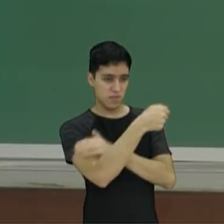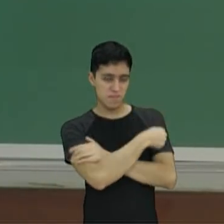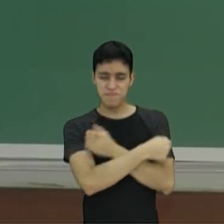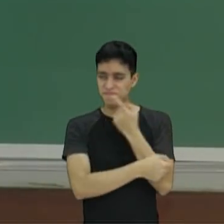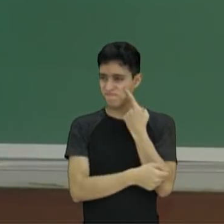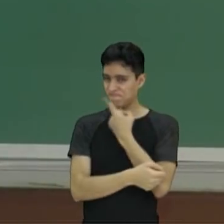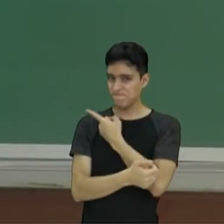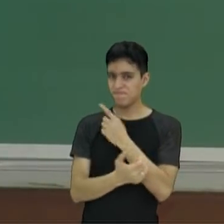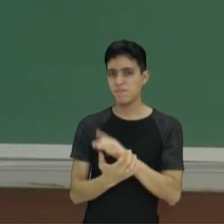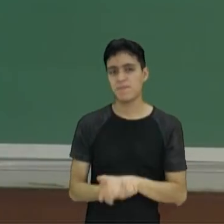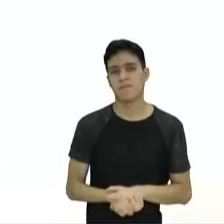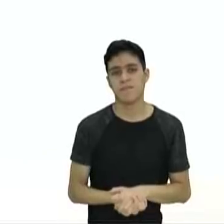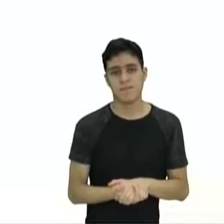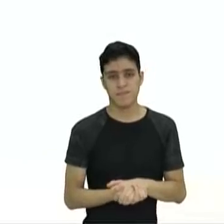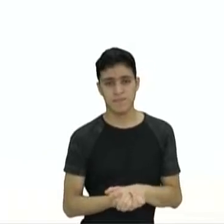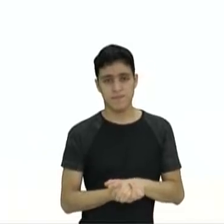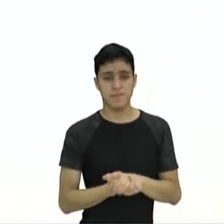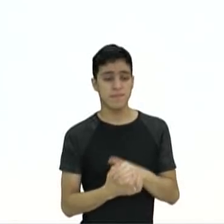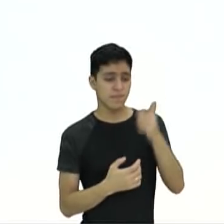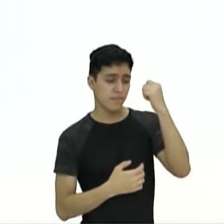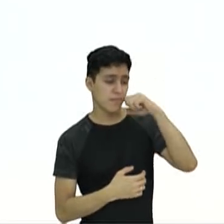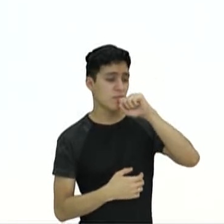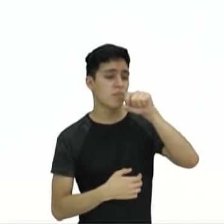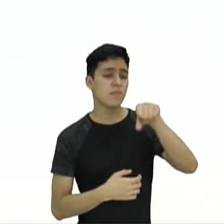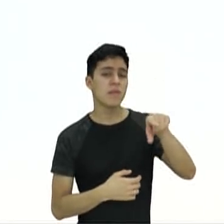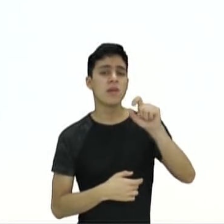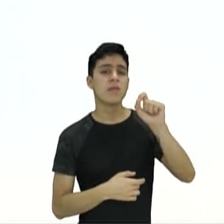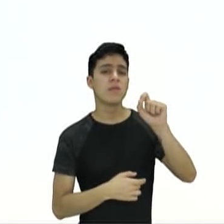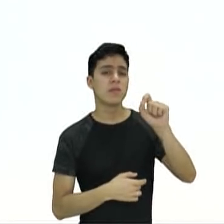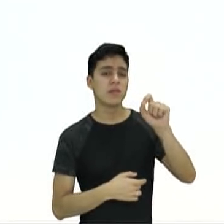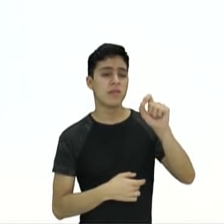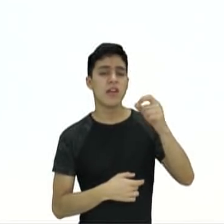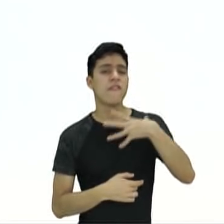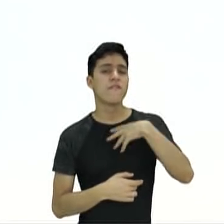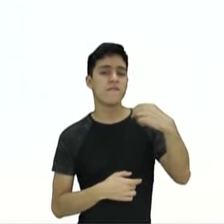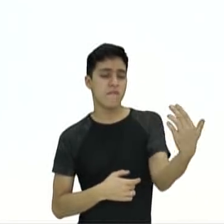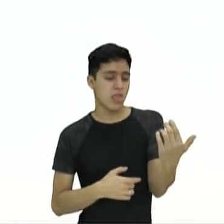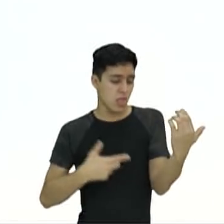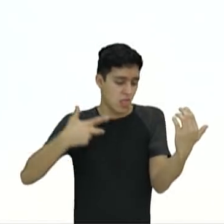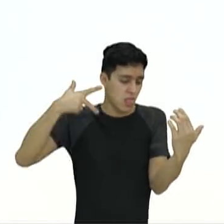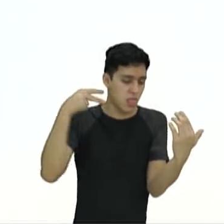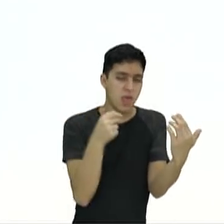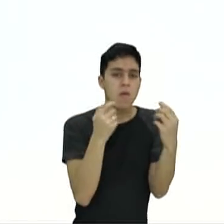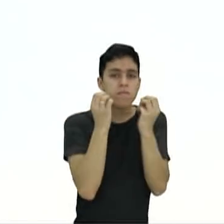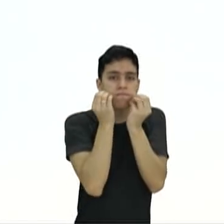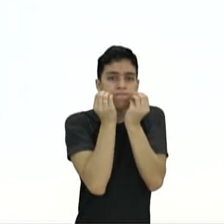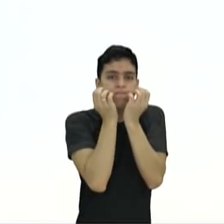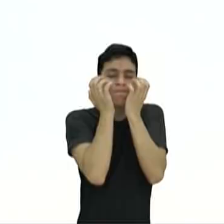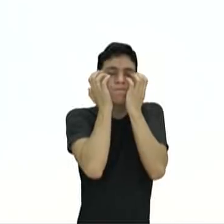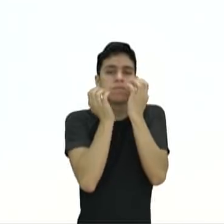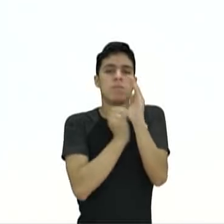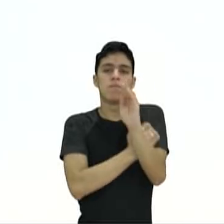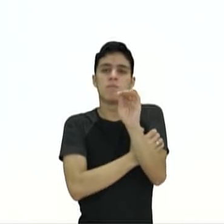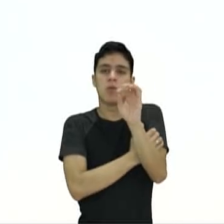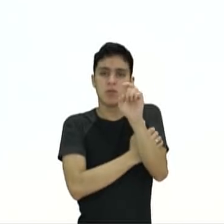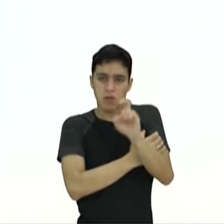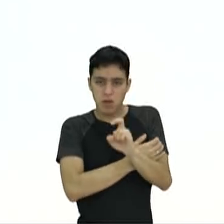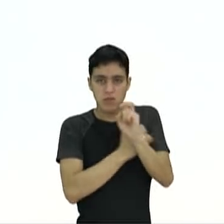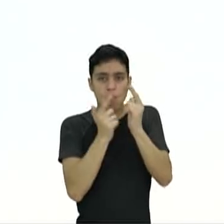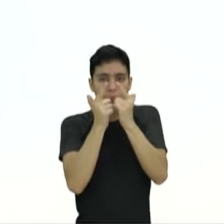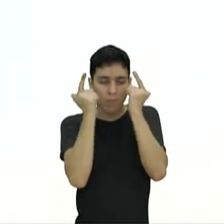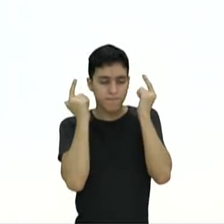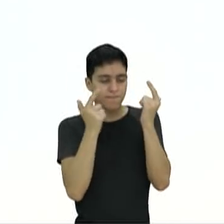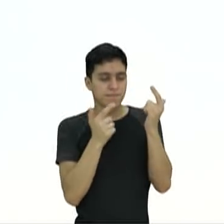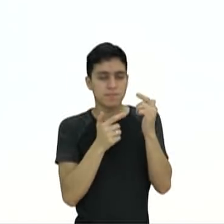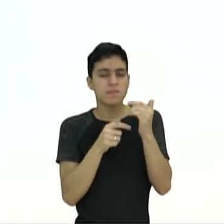Relembre comigo. A de uma mãe que teria aplicado botox na filha pequena. Os jovens foram atrás das imagens